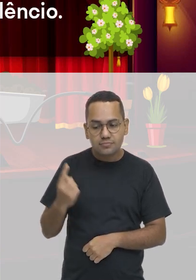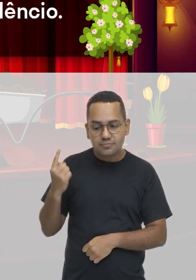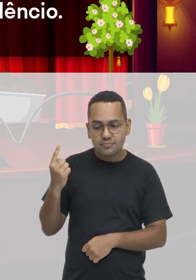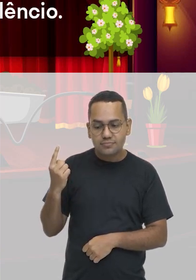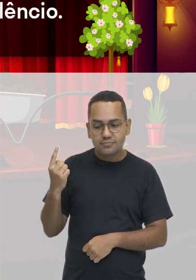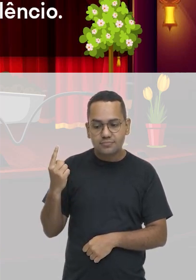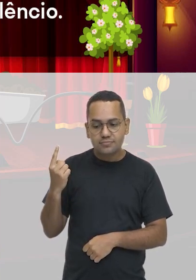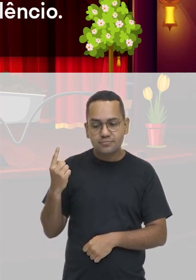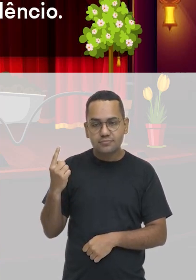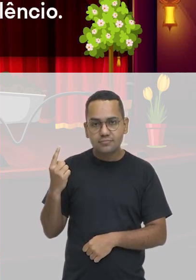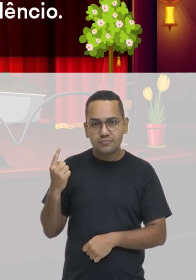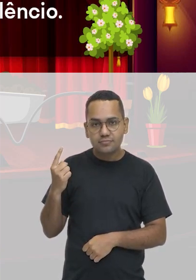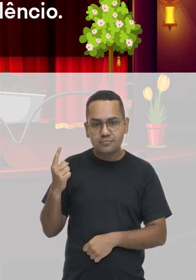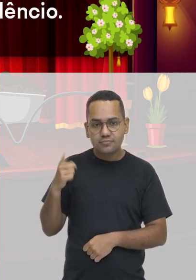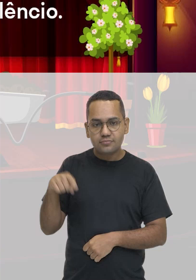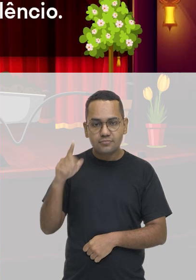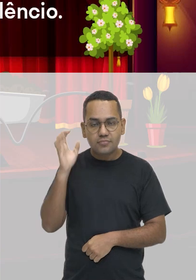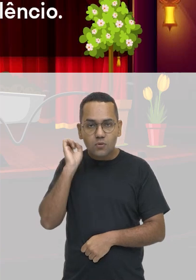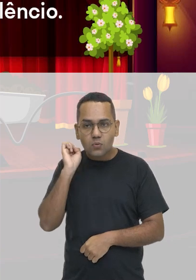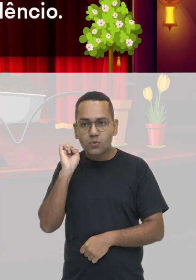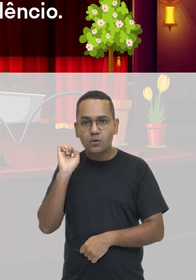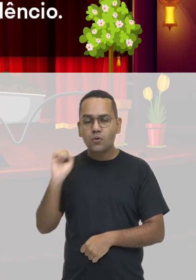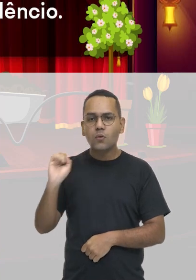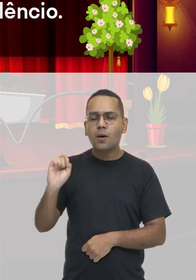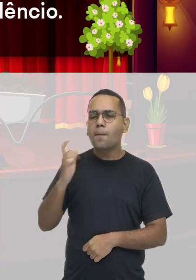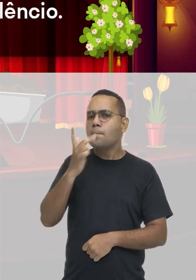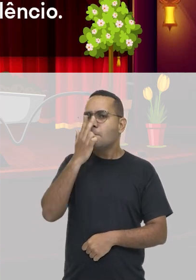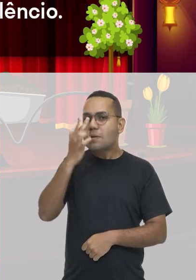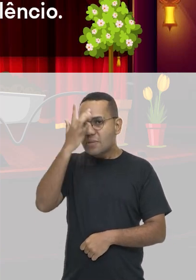temos mais um exemplo. Vamos ver passos.